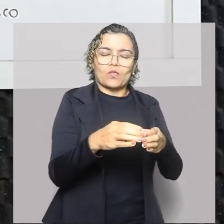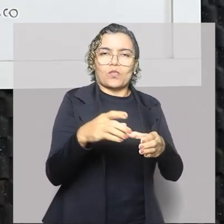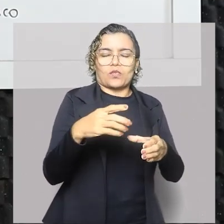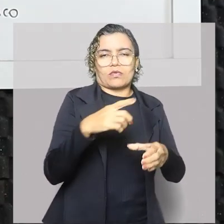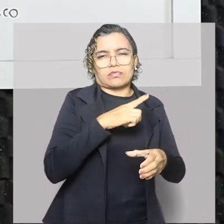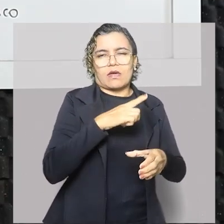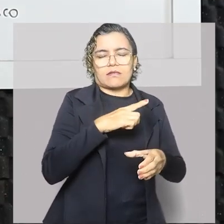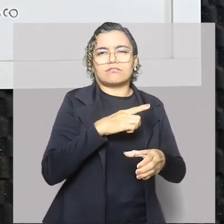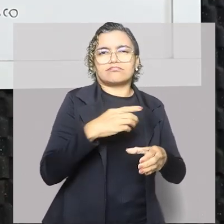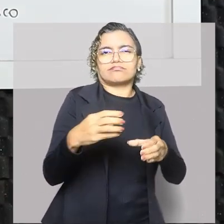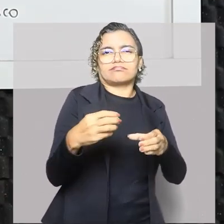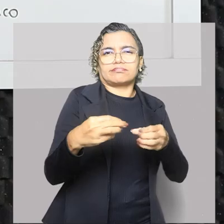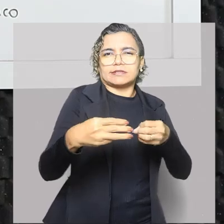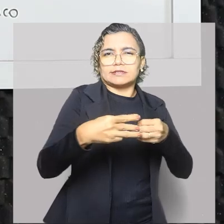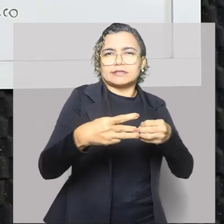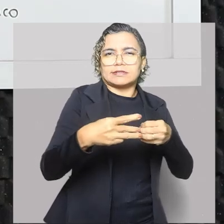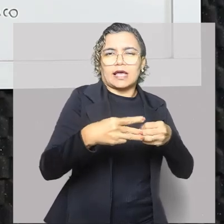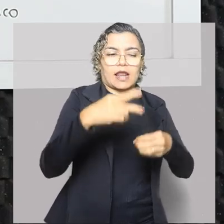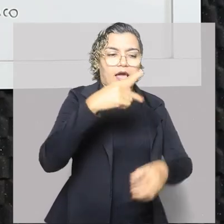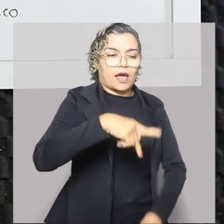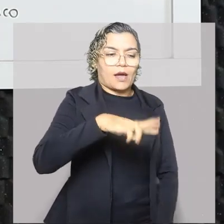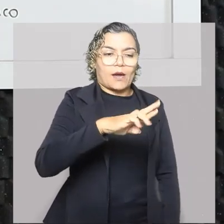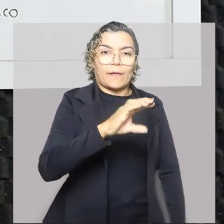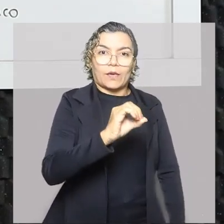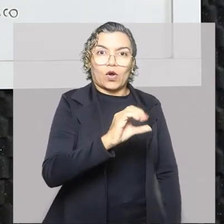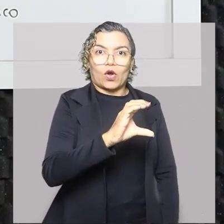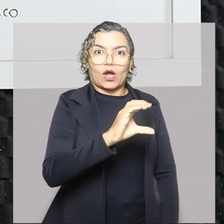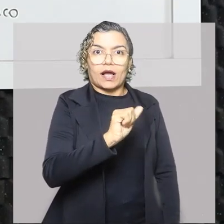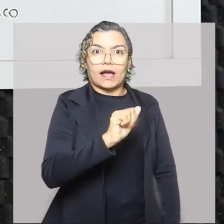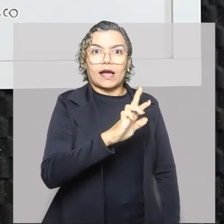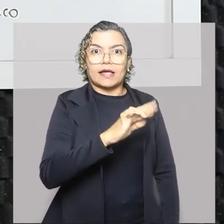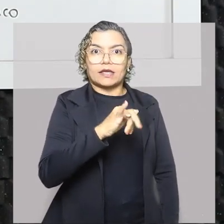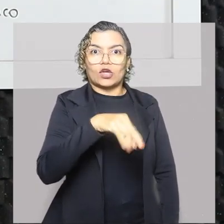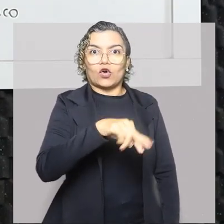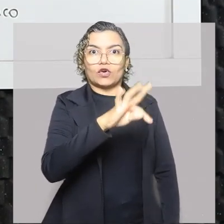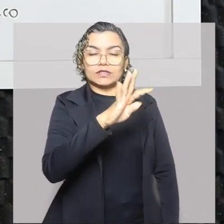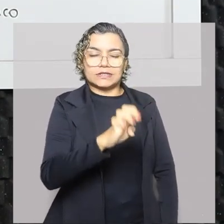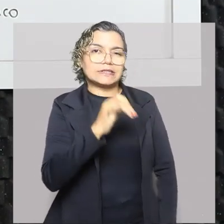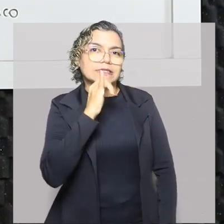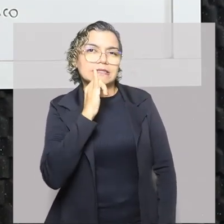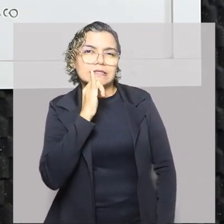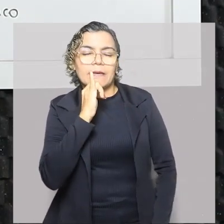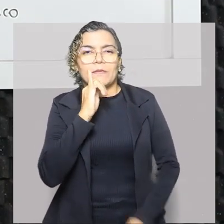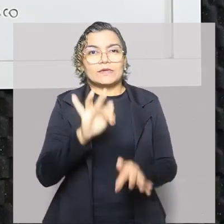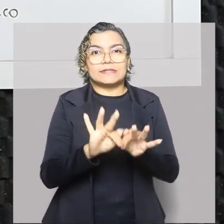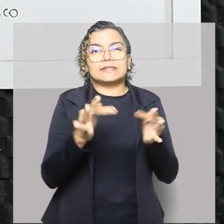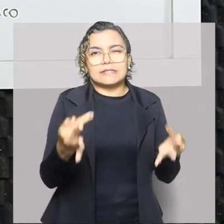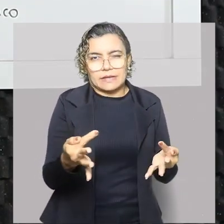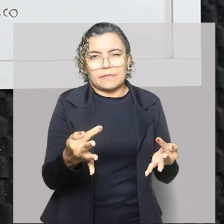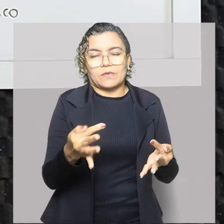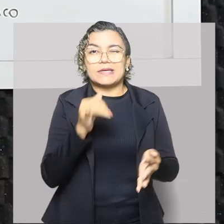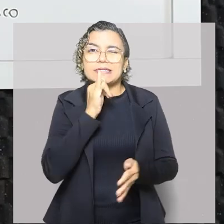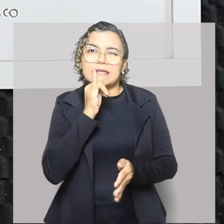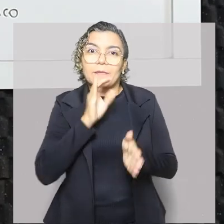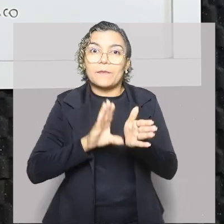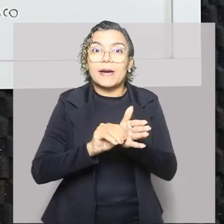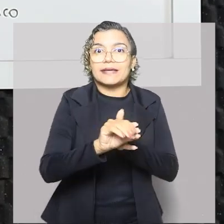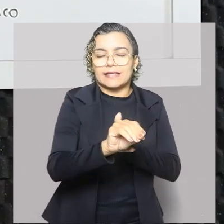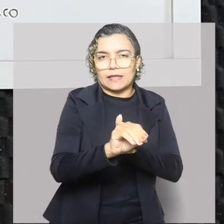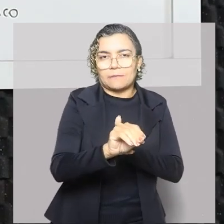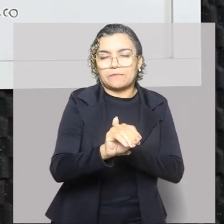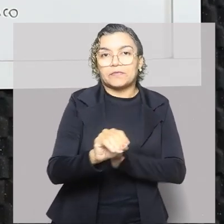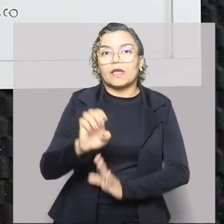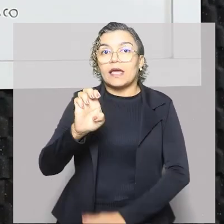um ser ali, que tem uma célula mais simples, menos complexa, como por exemplo as bactérias. Os organismos que